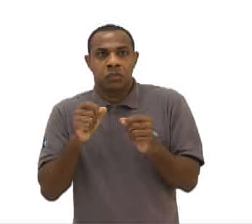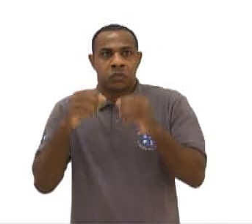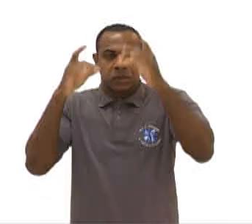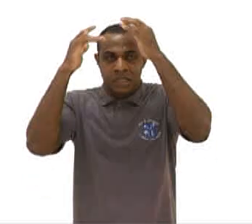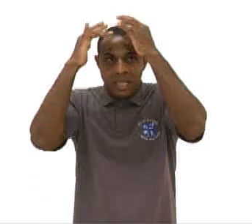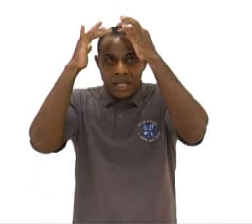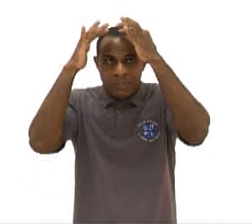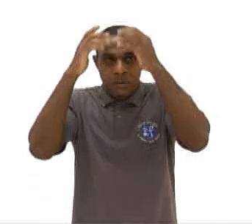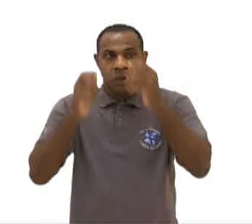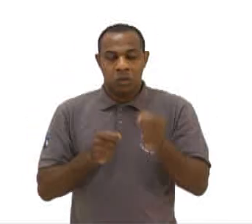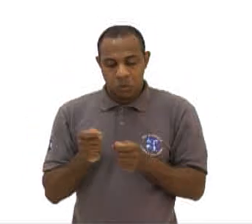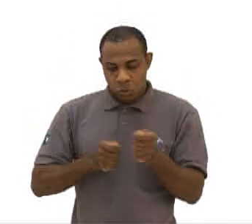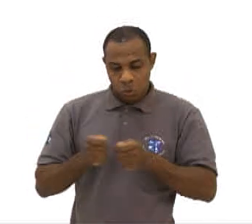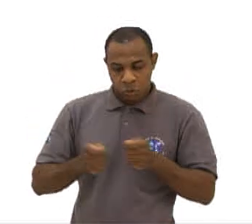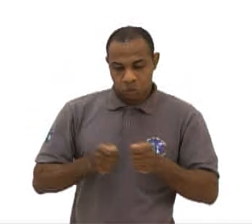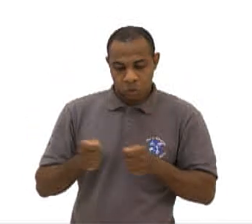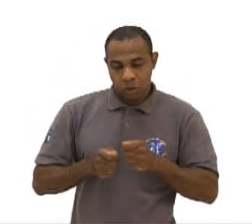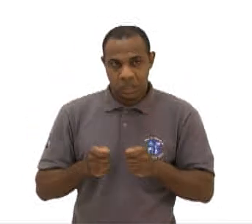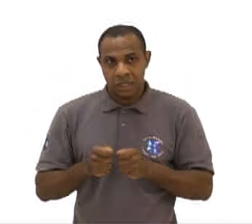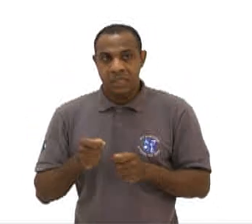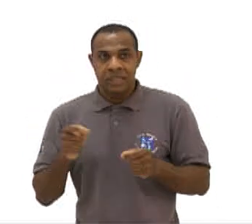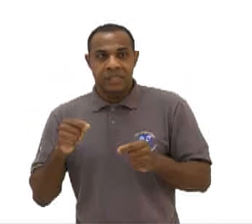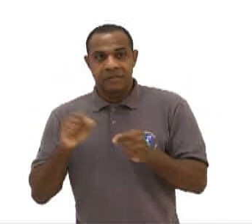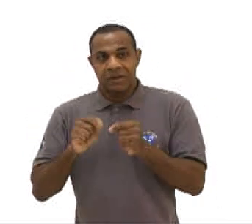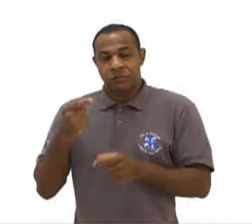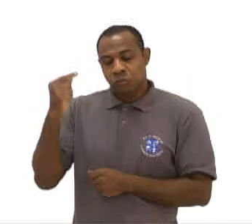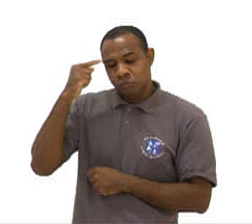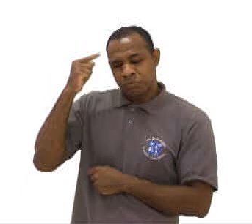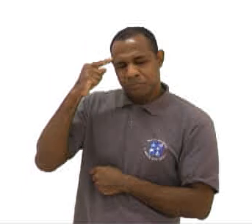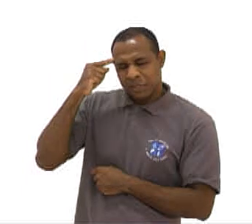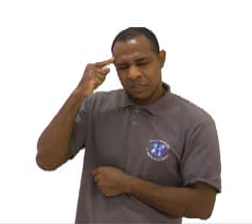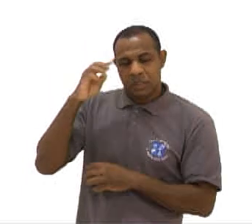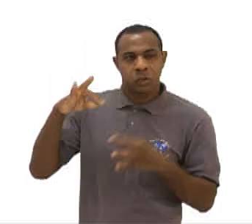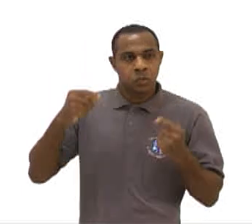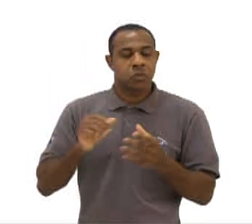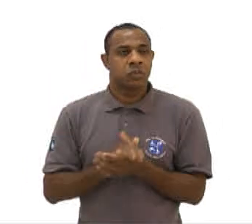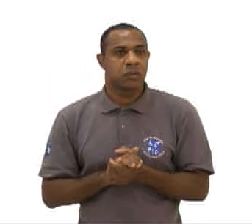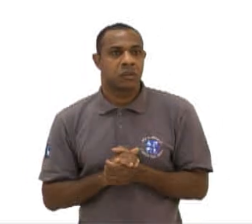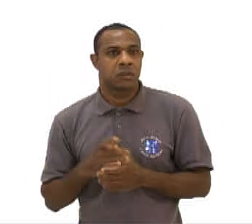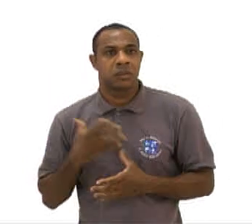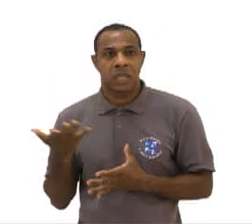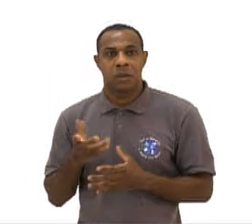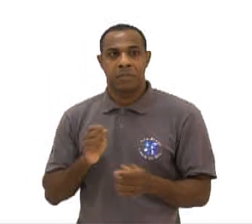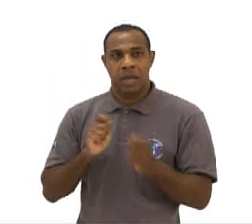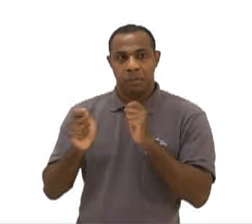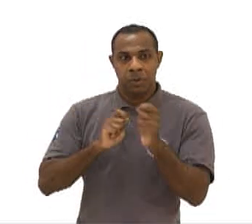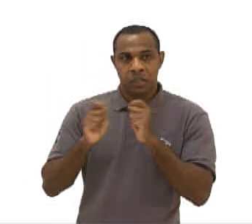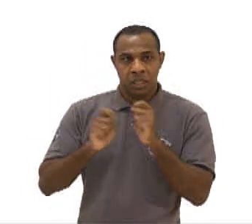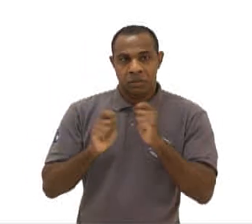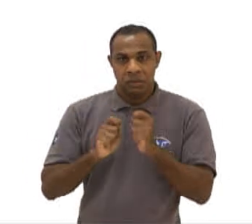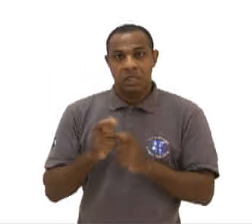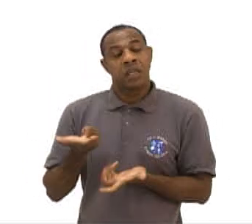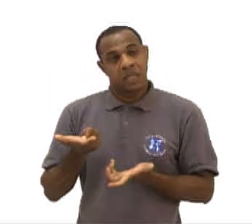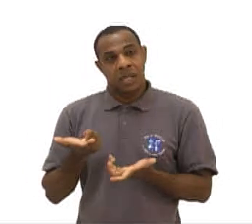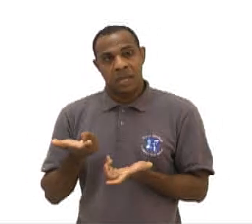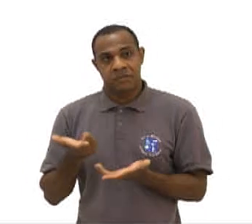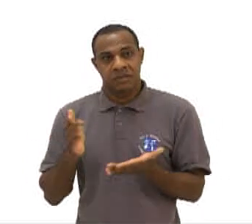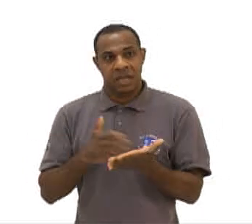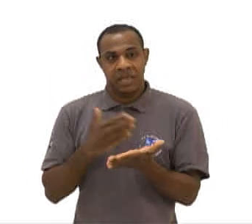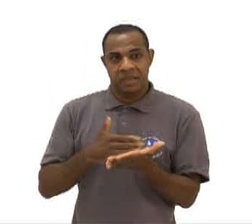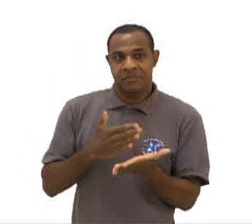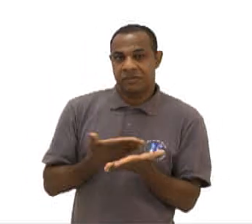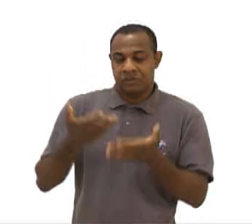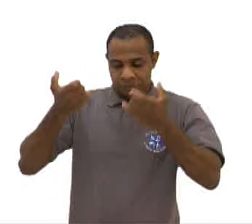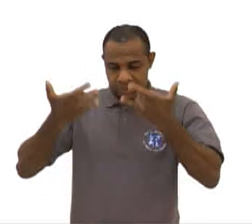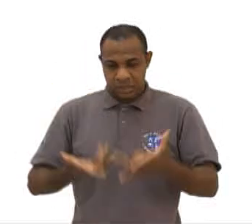você faz e influencia tudo o que você pensa. Olha a importância do intestino aqui. Essa é uma reportagem da Super Interessante, falando um